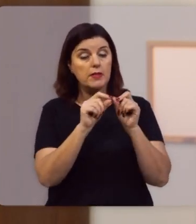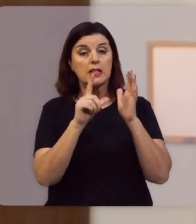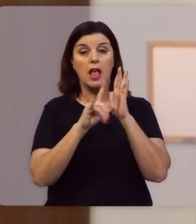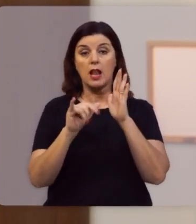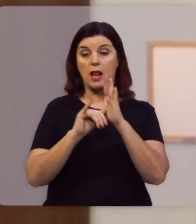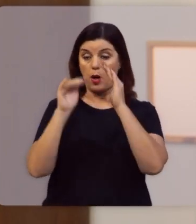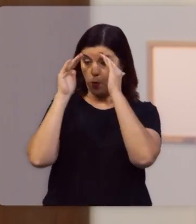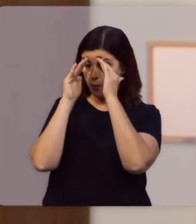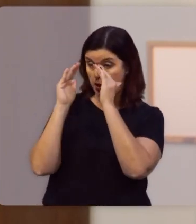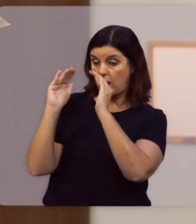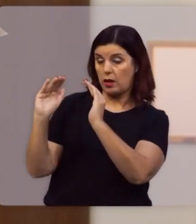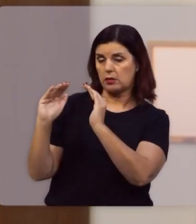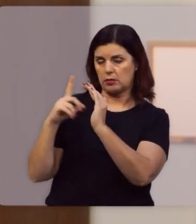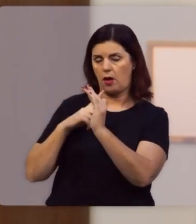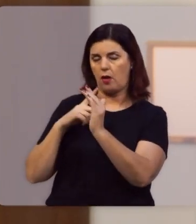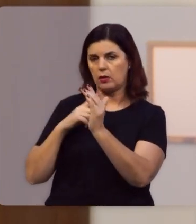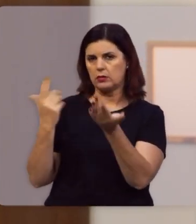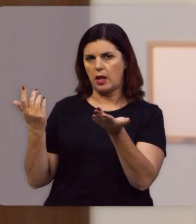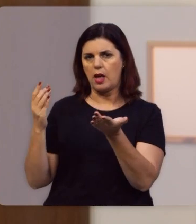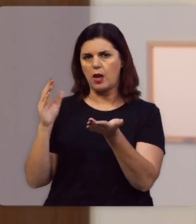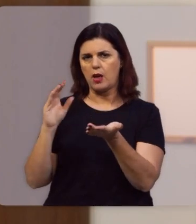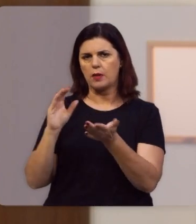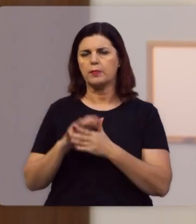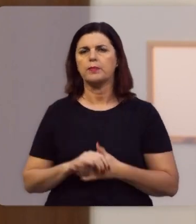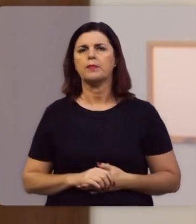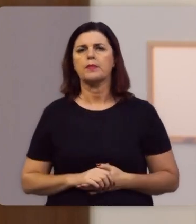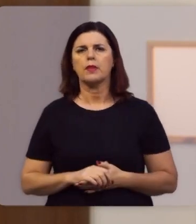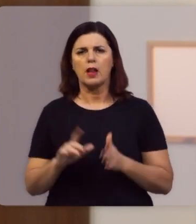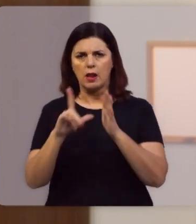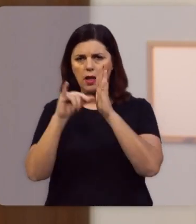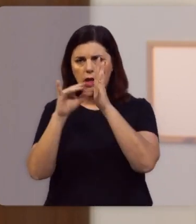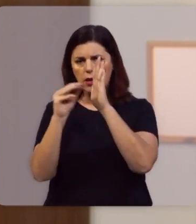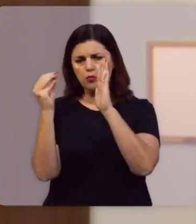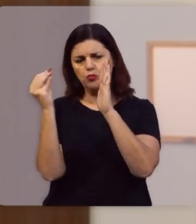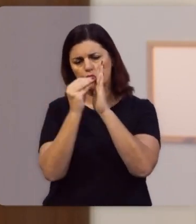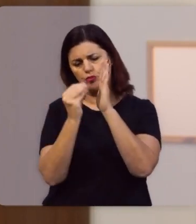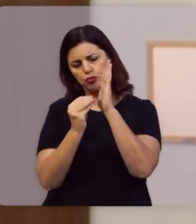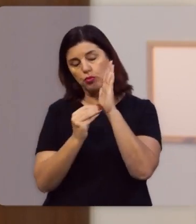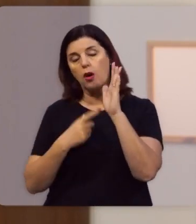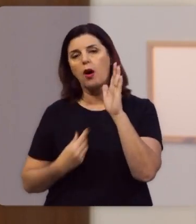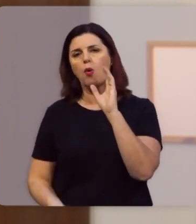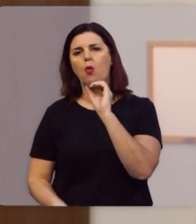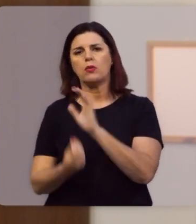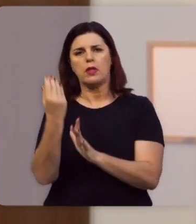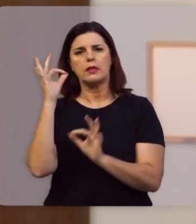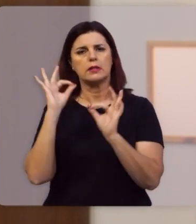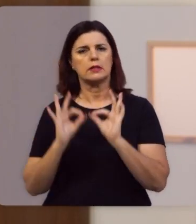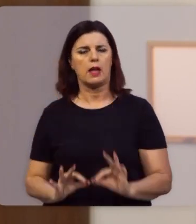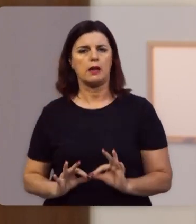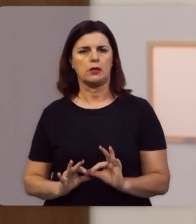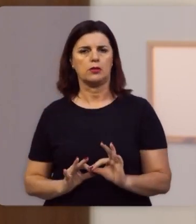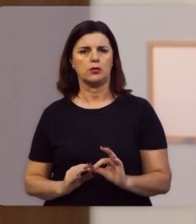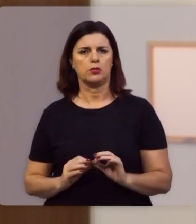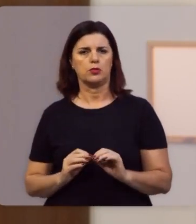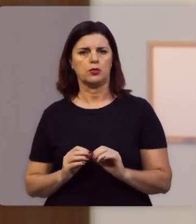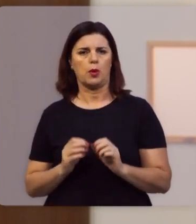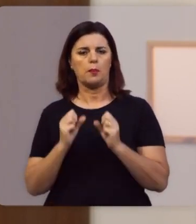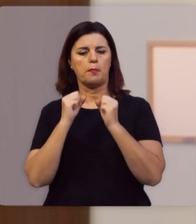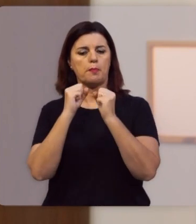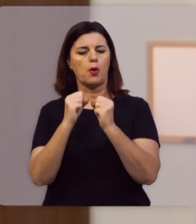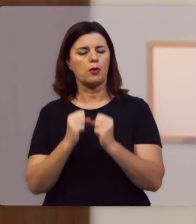e nós temos Uma Carta Magna que a nossa Constituição sejam cumpridas Então os poderes